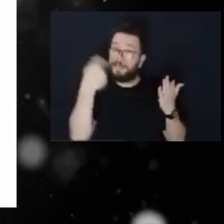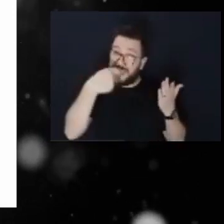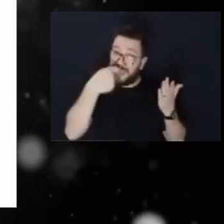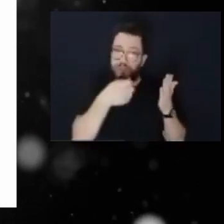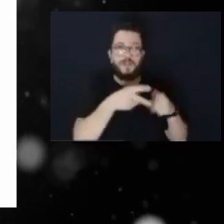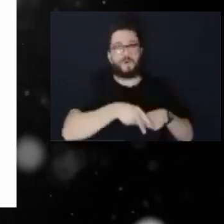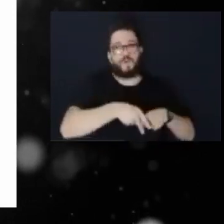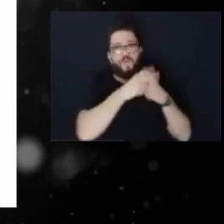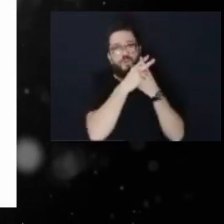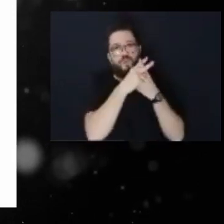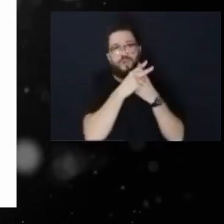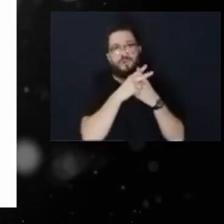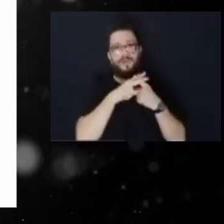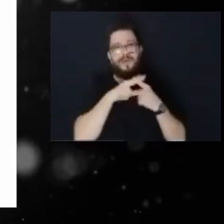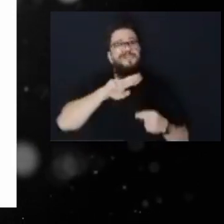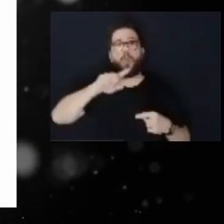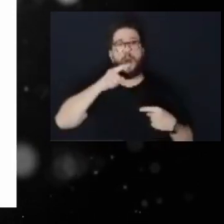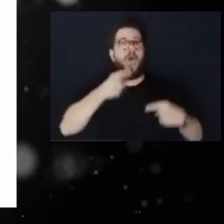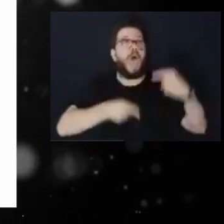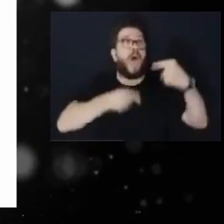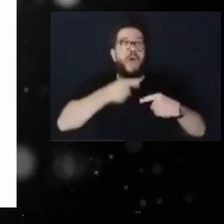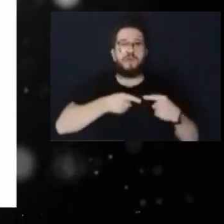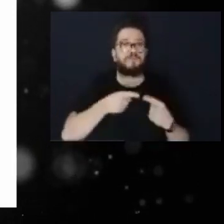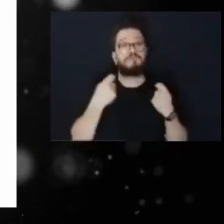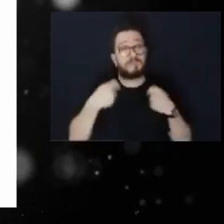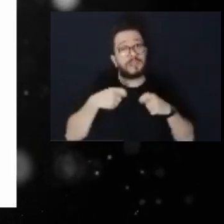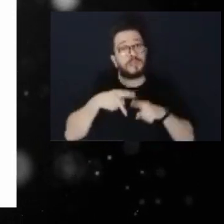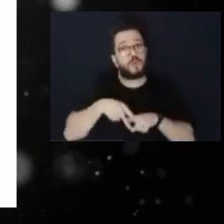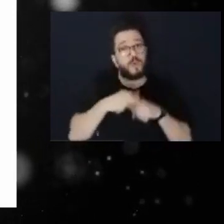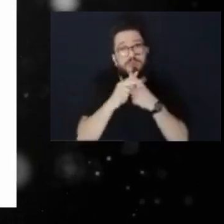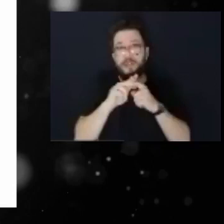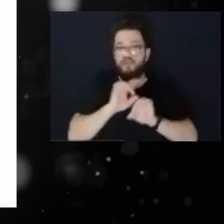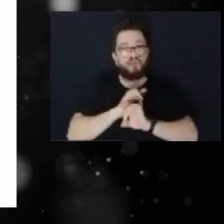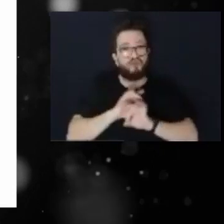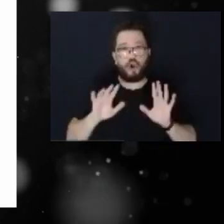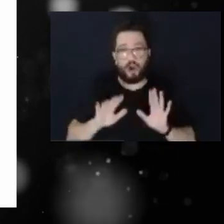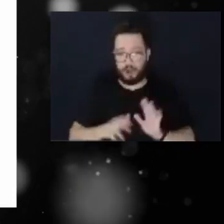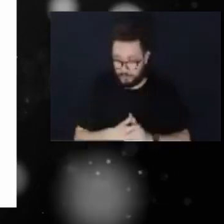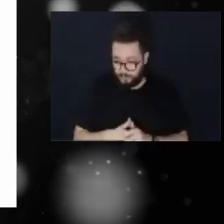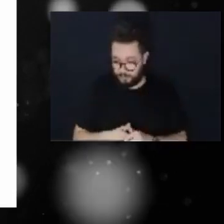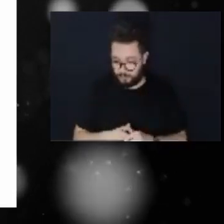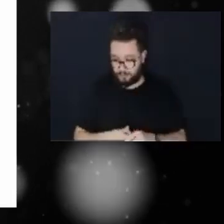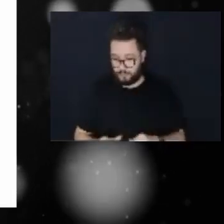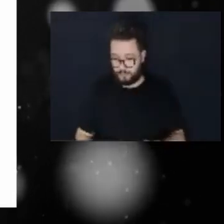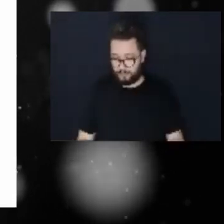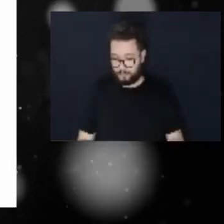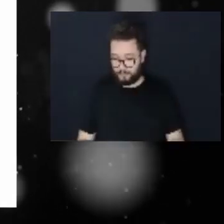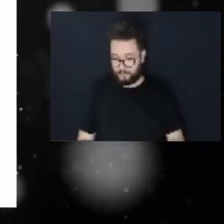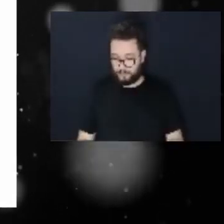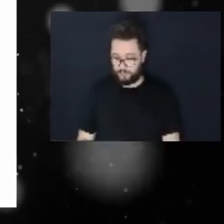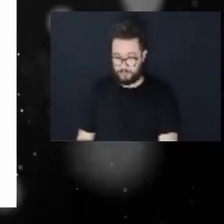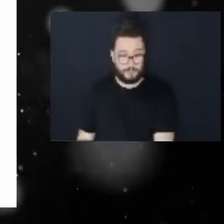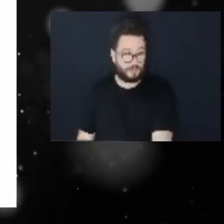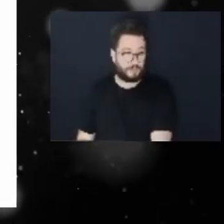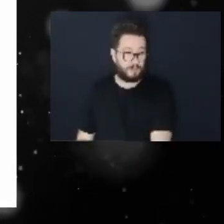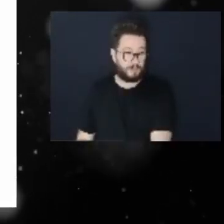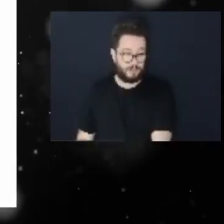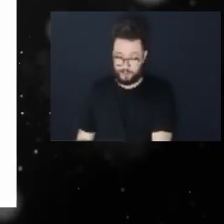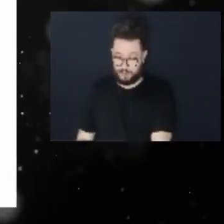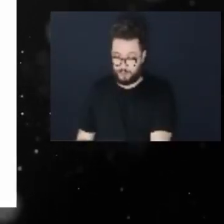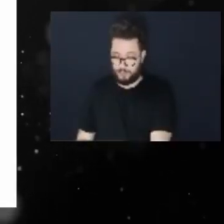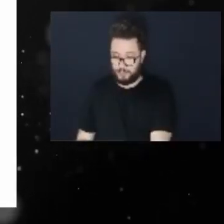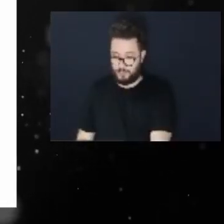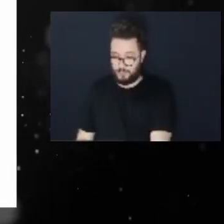indiscutível. Outra recomendação: retorno presencial ou híbrido, de acordo com o modelo, seguro